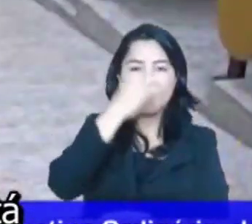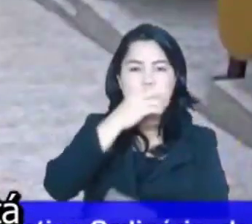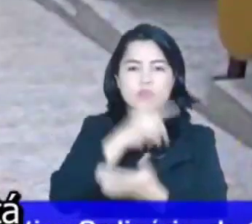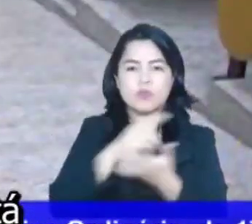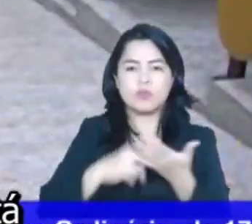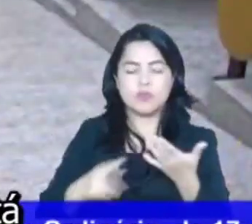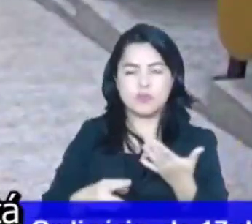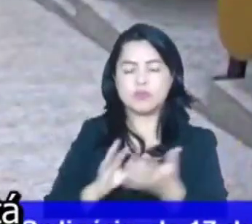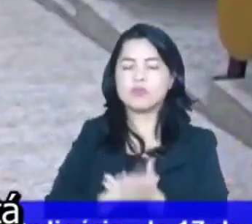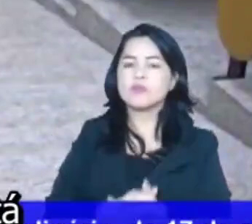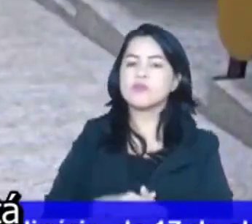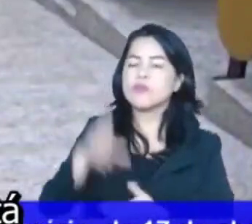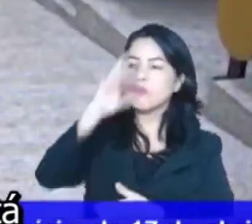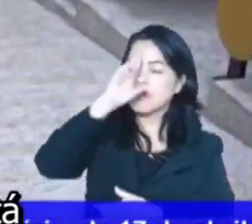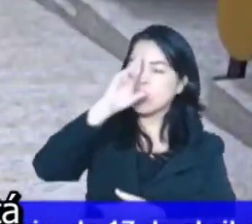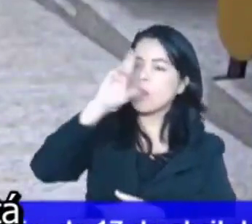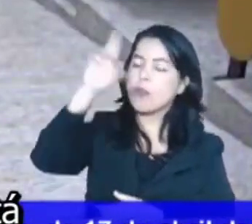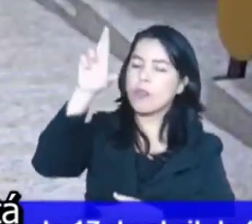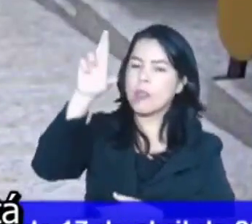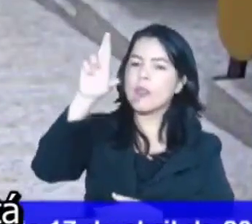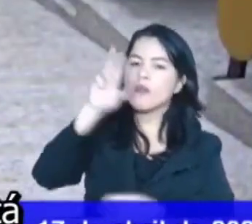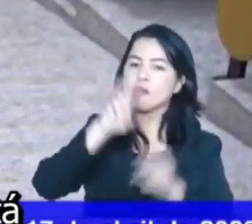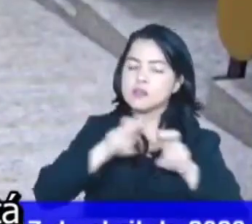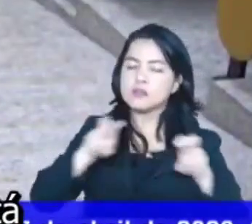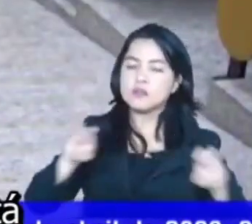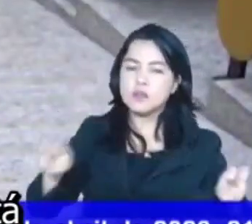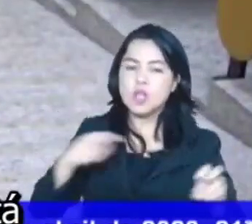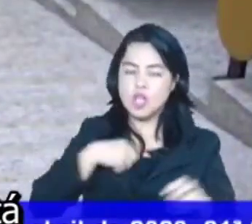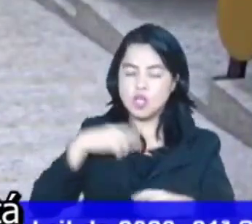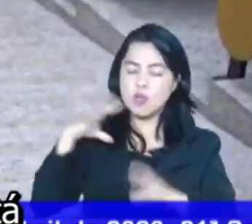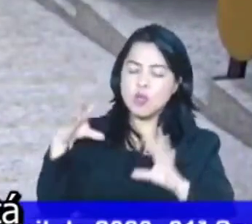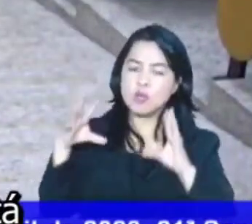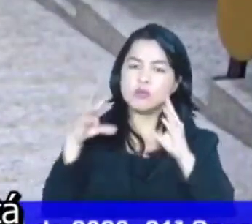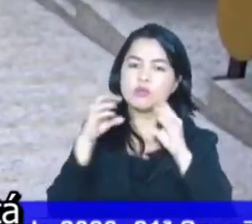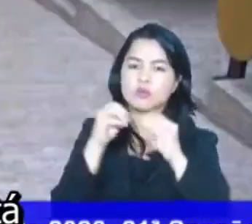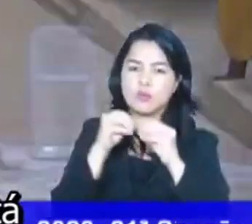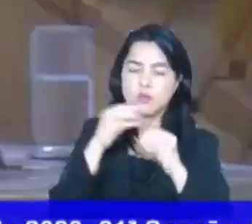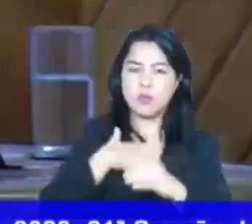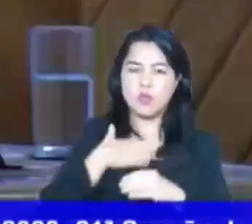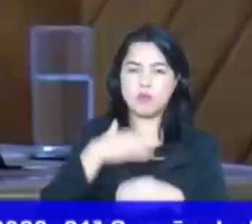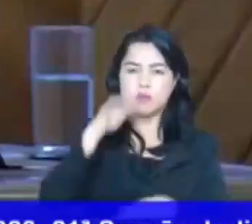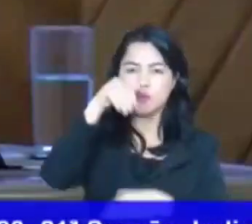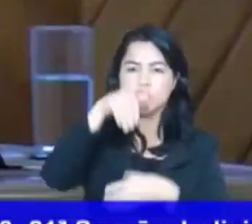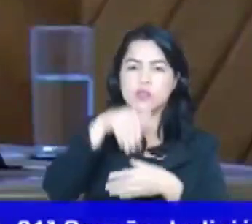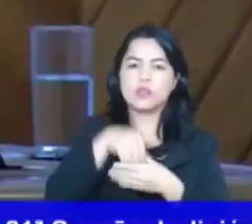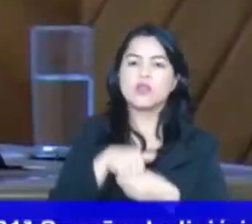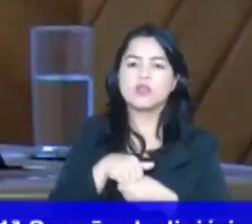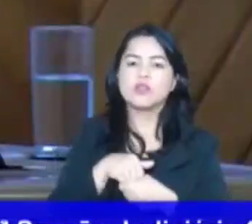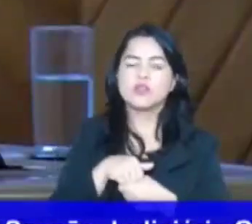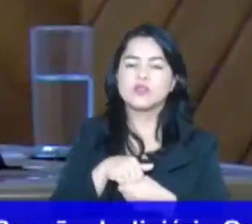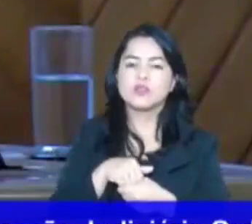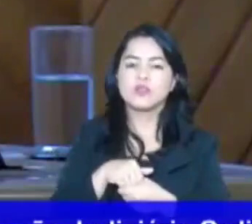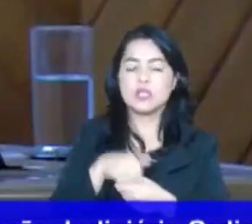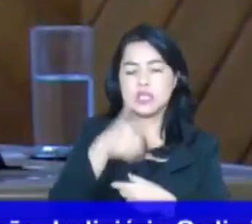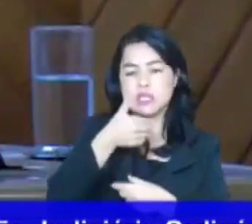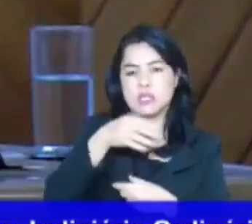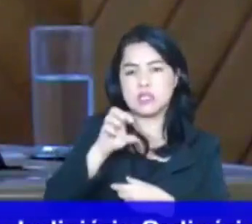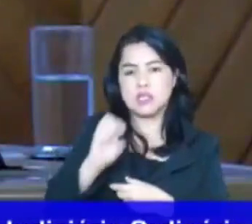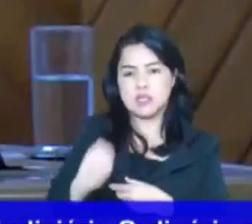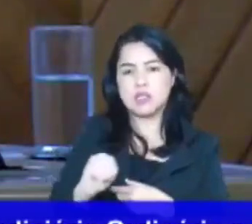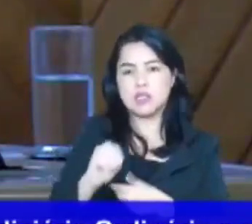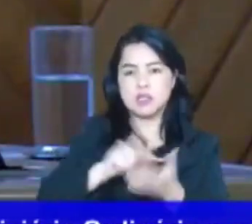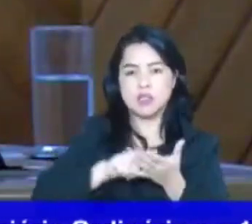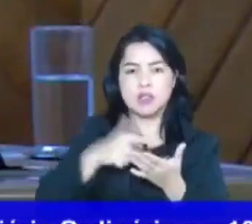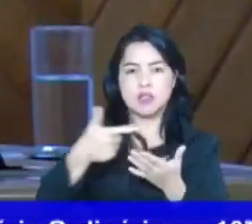do plenário. Excelências, eu vou tentar resumir. O meu voto está em Foco, desembargador 10 Carmo